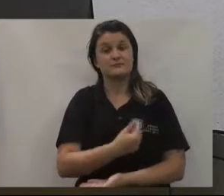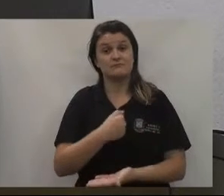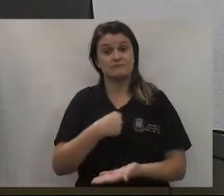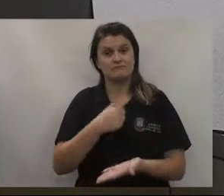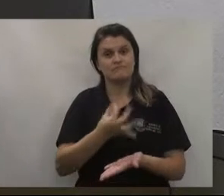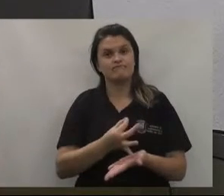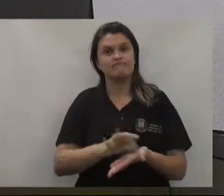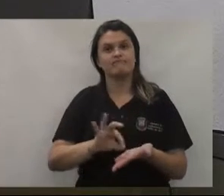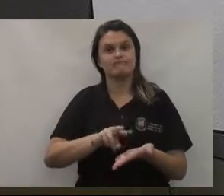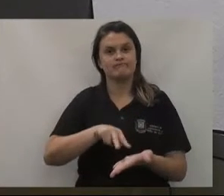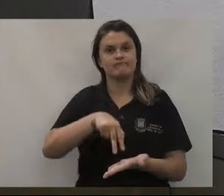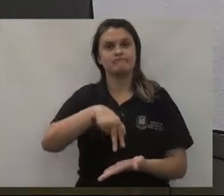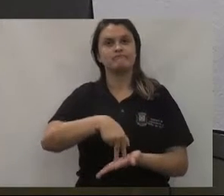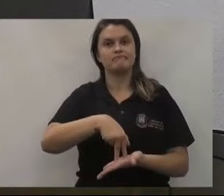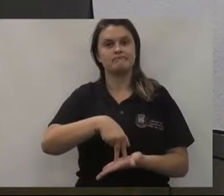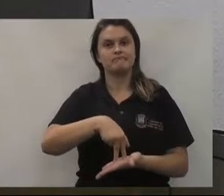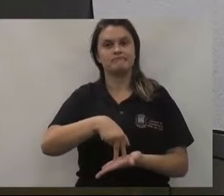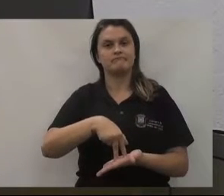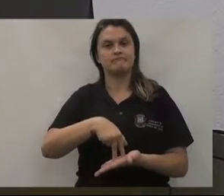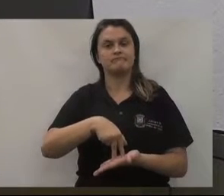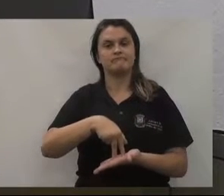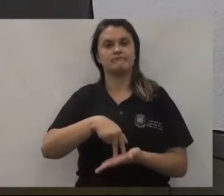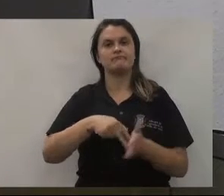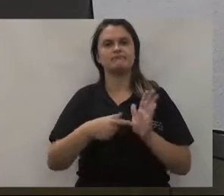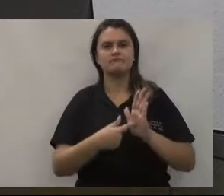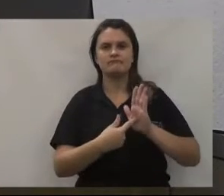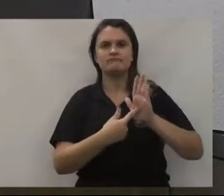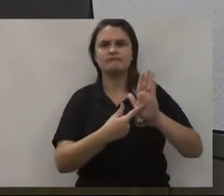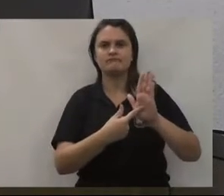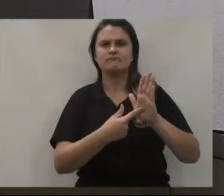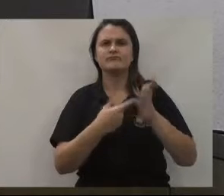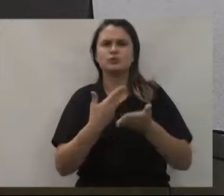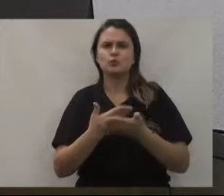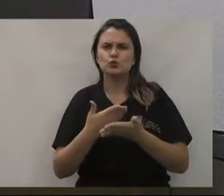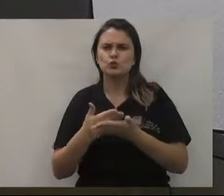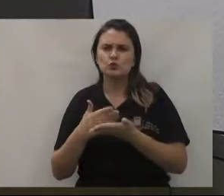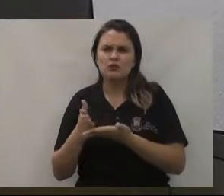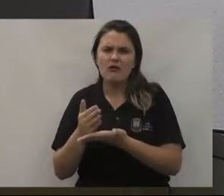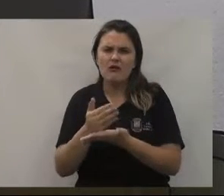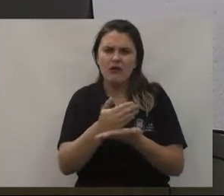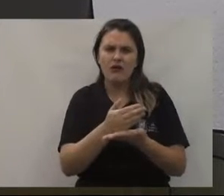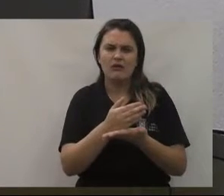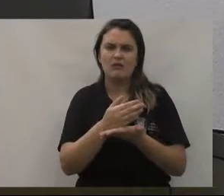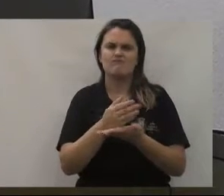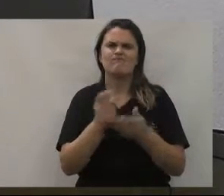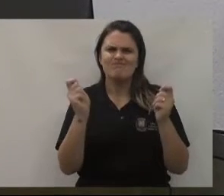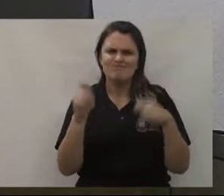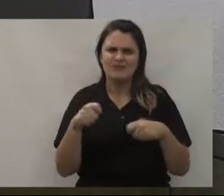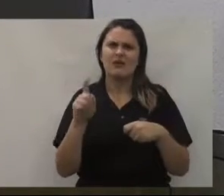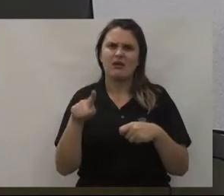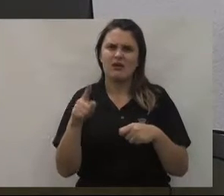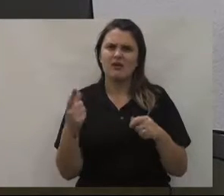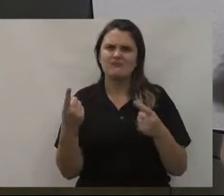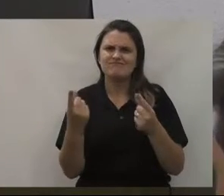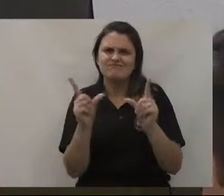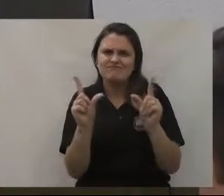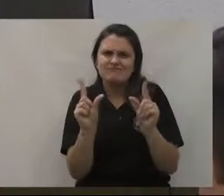inscrevi-me nesta casa para apresentar um estudo viável e econômico para